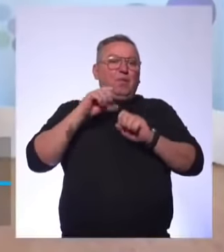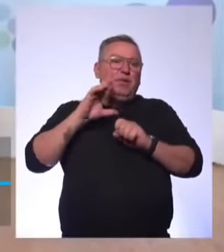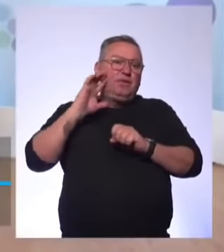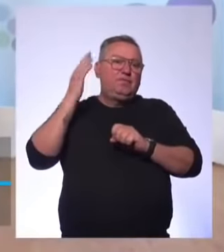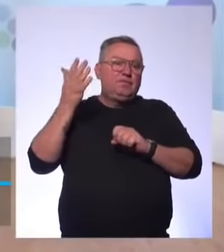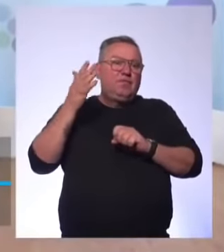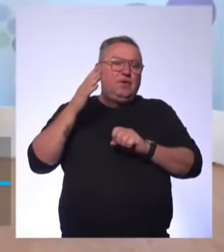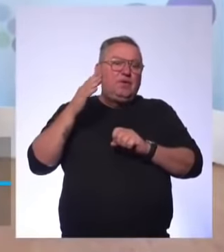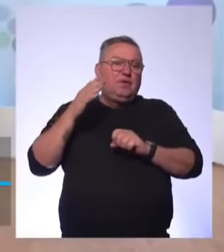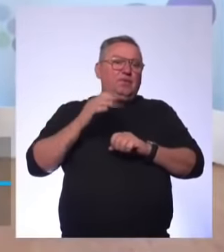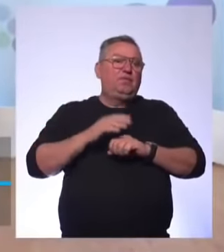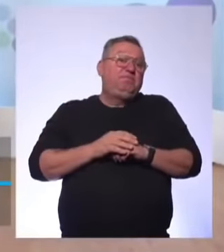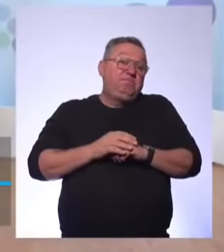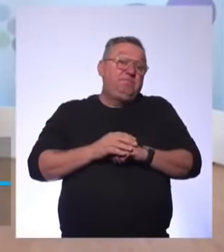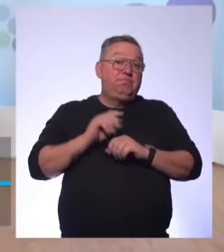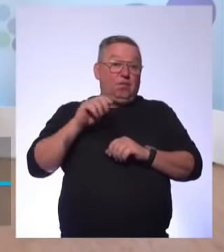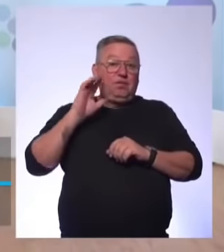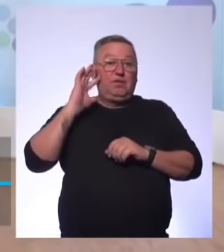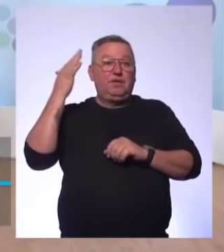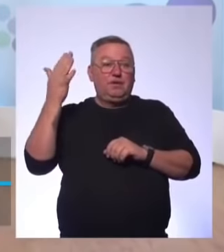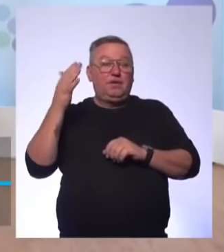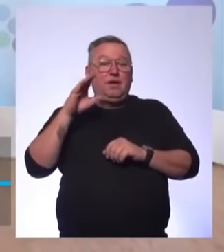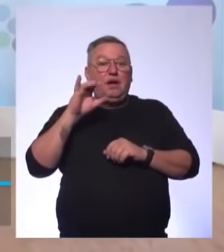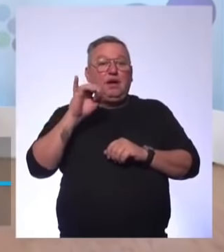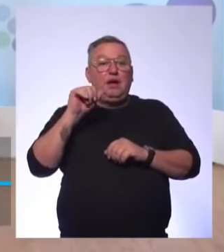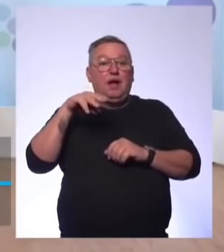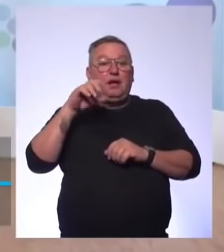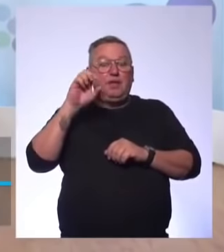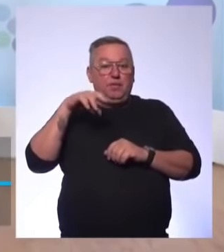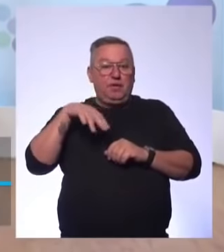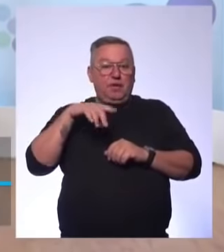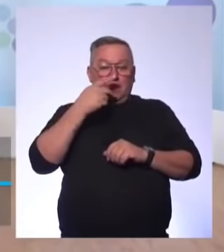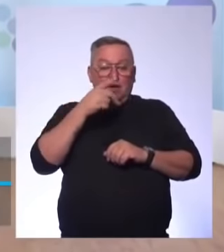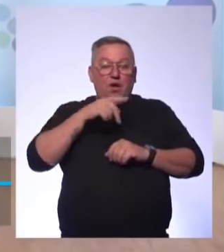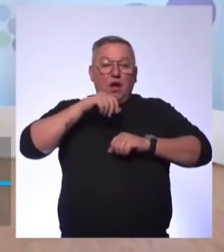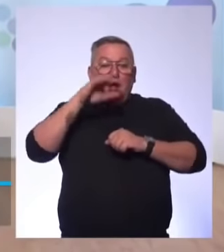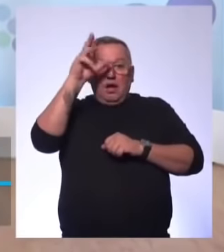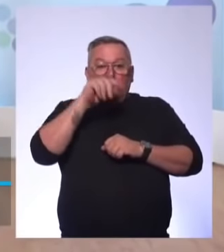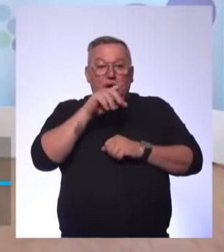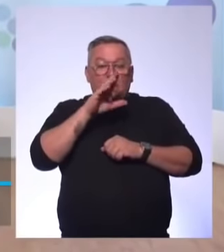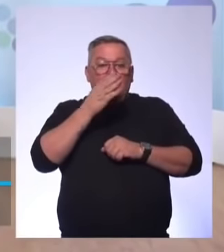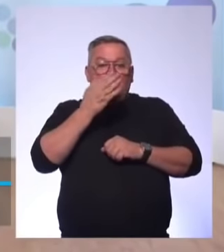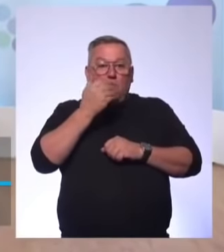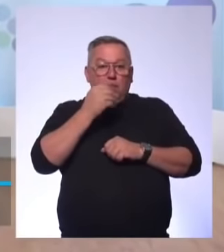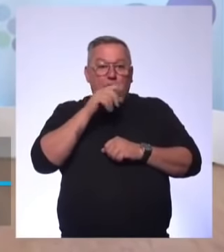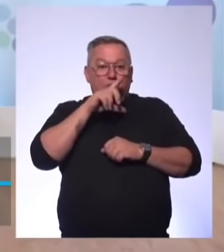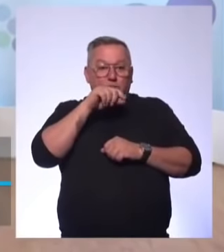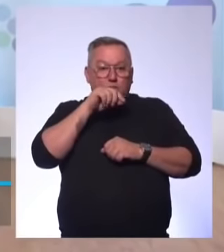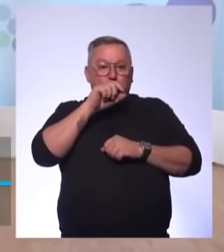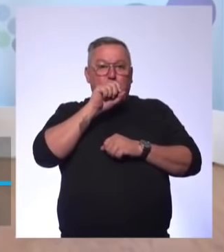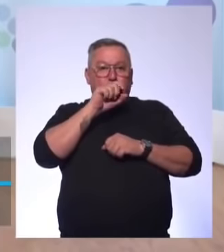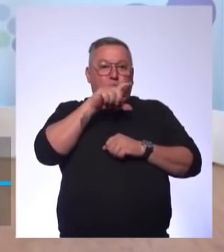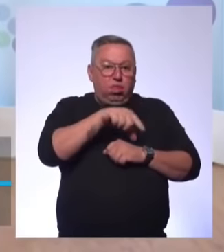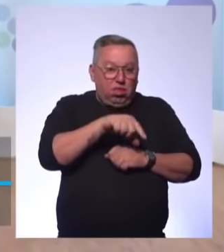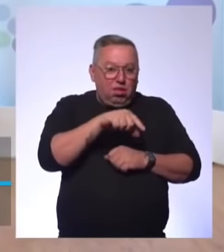enterrado ou jogado arremessado para longe. A Yasmin colocou que ela comeu a galinha, mas depois ela cuspiu o anel e a menina pegou.